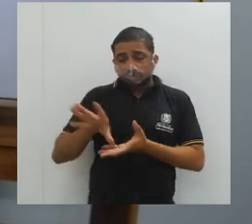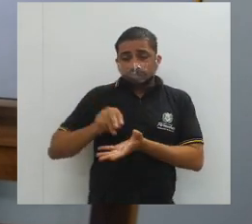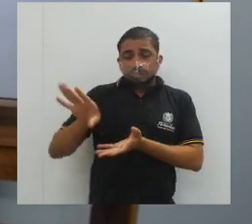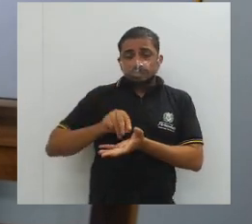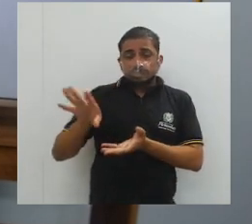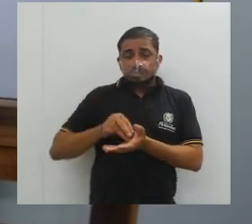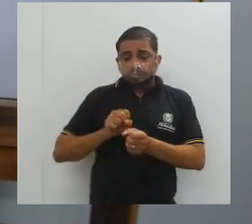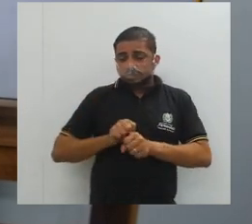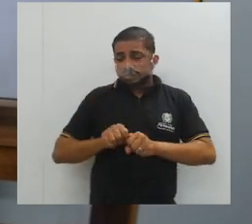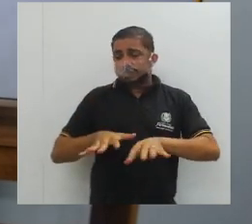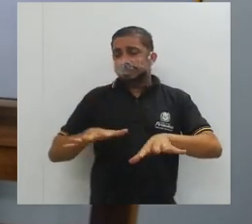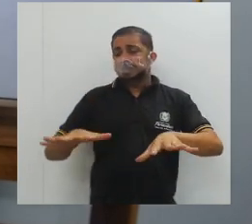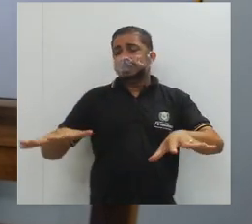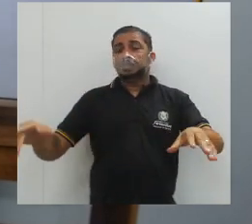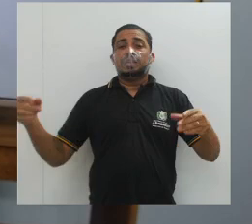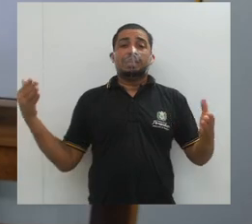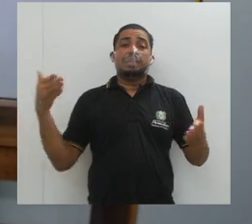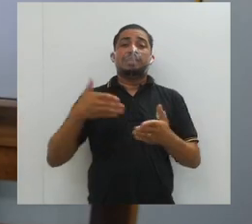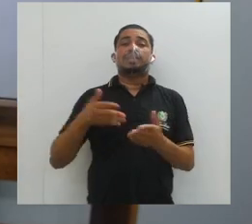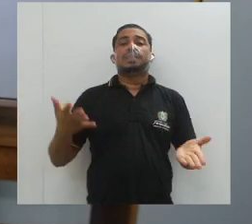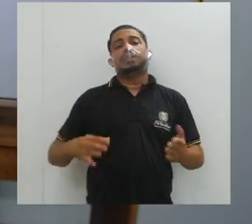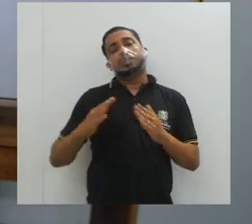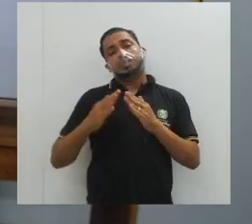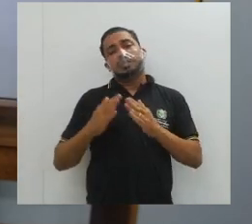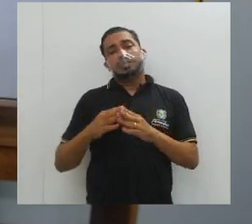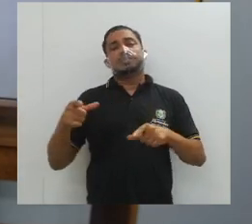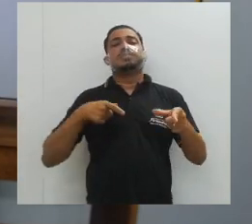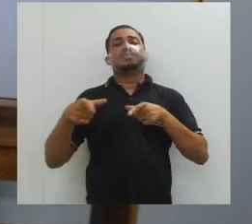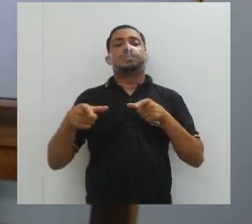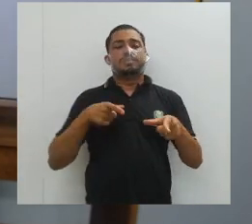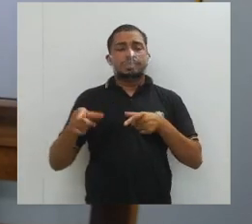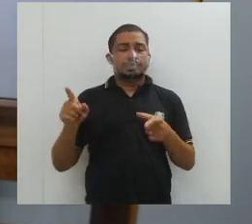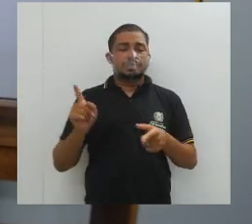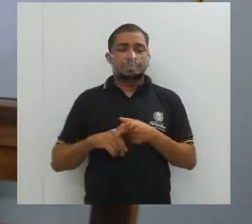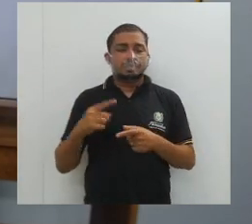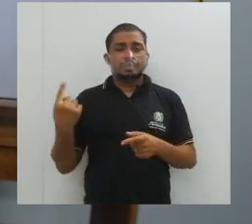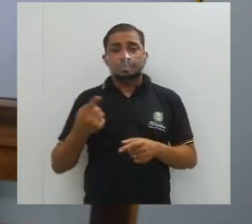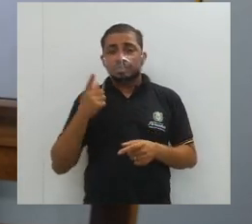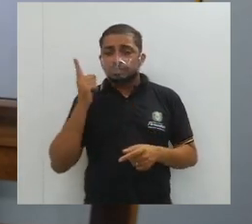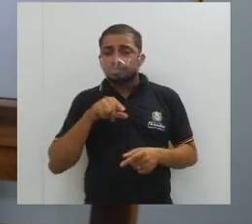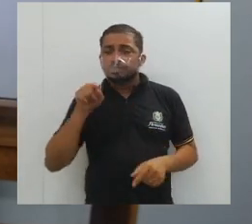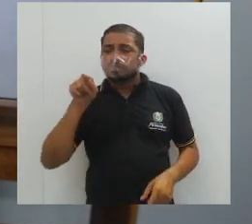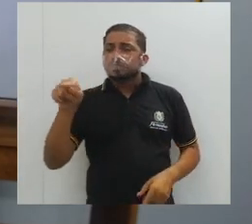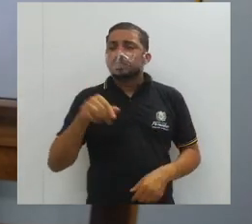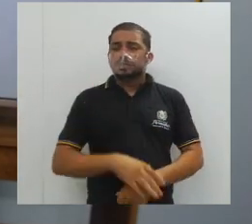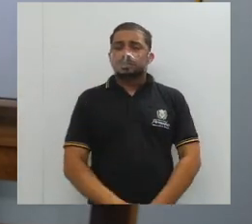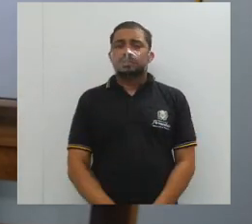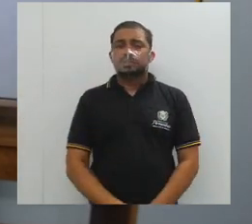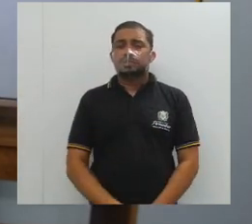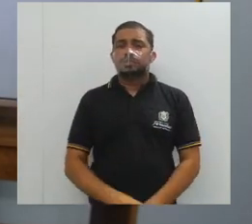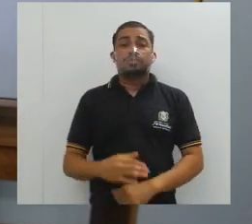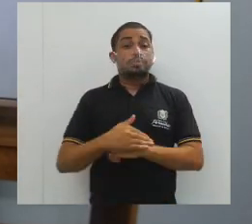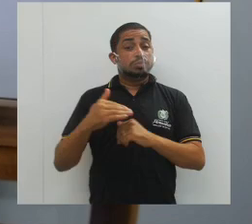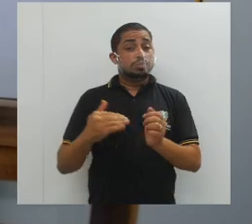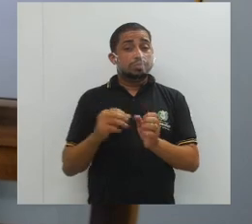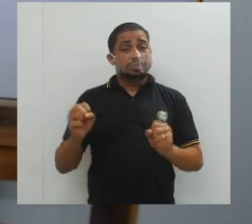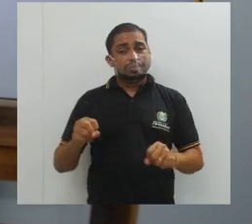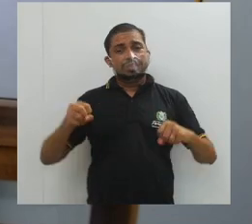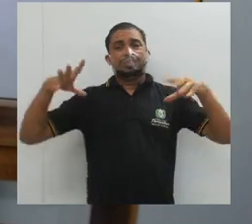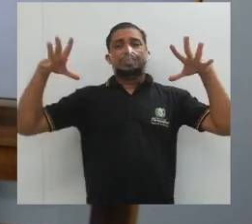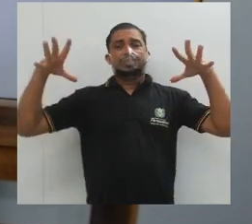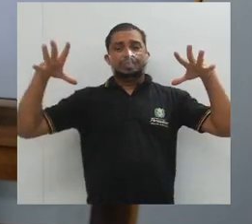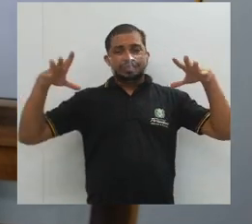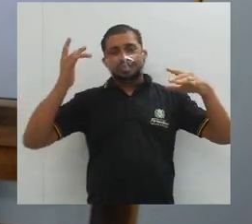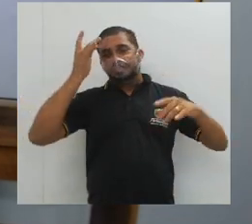trazido até aqui às nossas casas, aos nossos trabalhos, ao ponto que a gente aperta o botão, tudo acende, né? Fácil